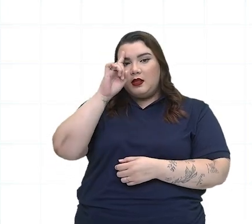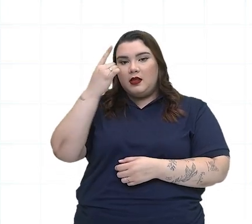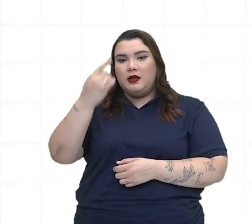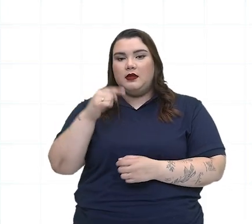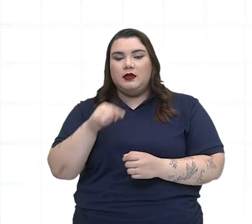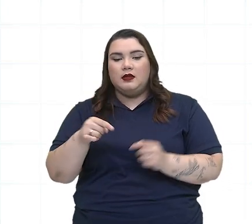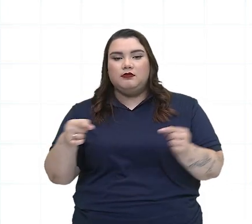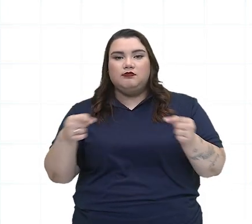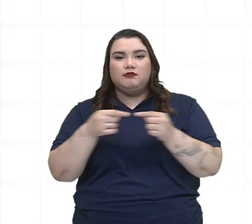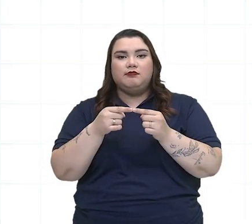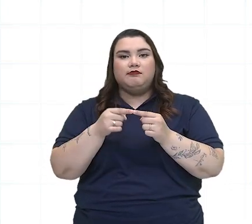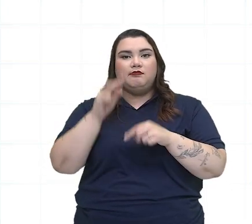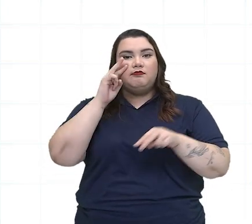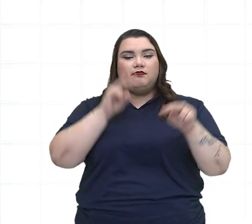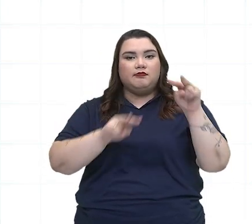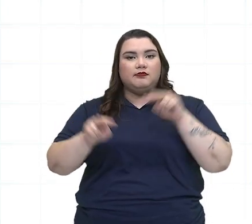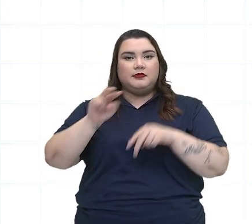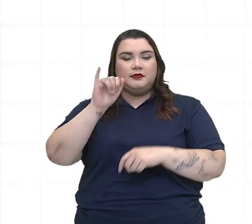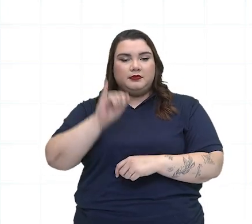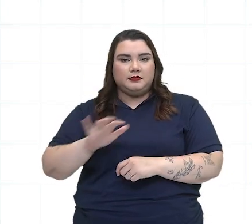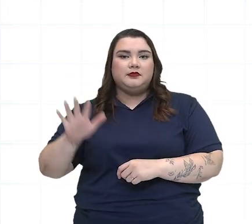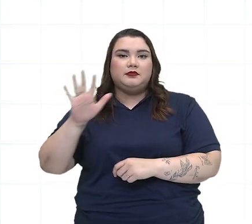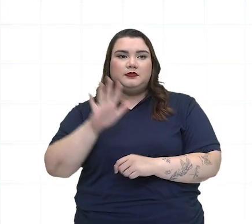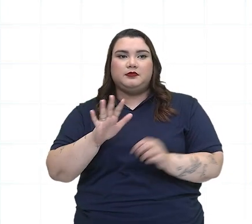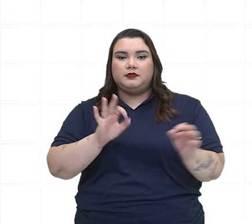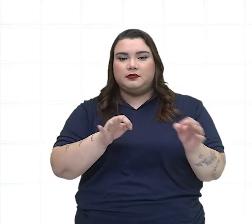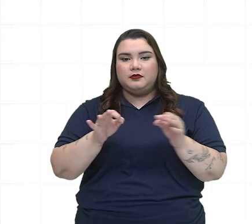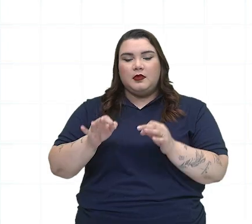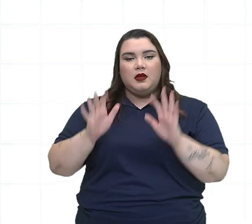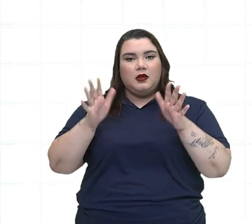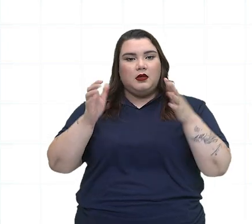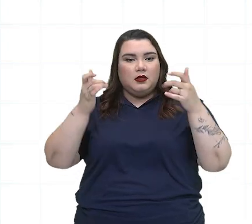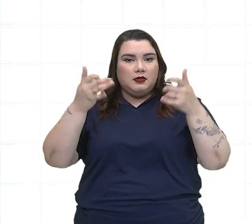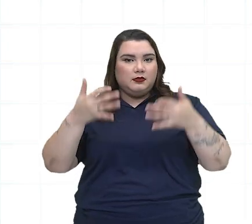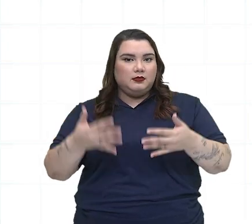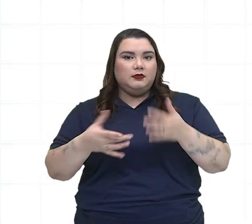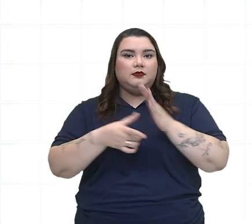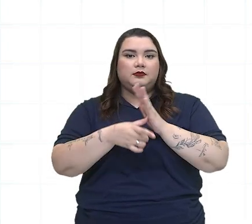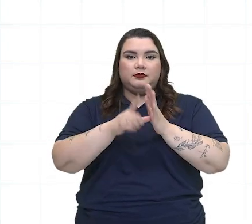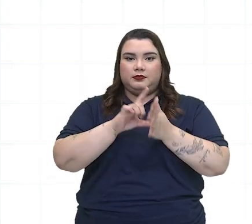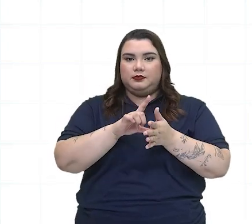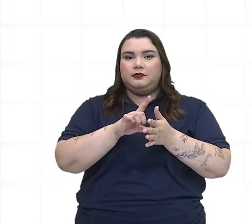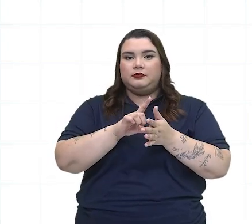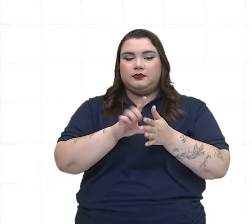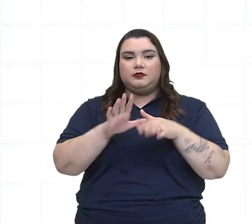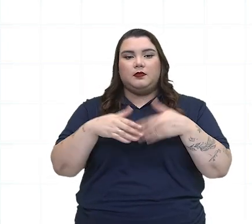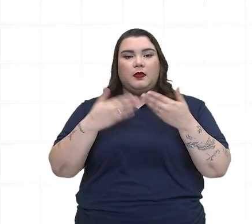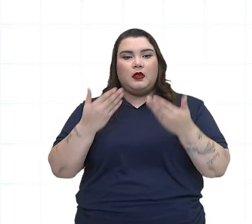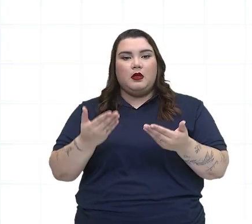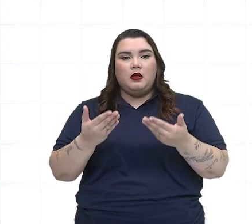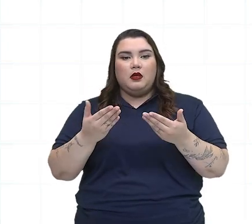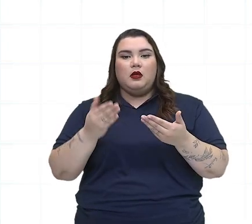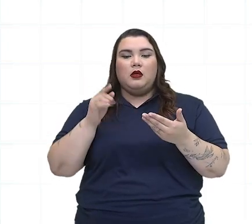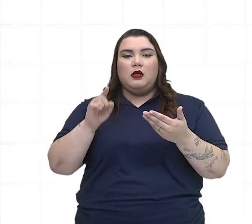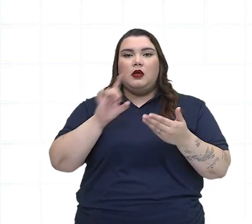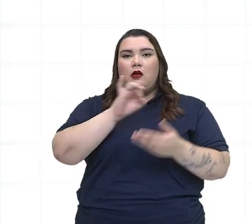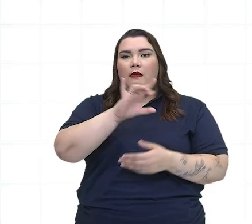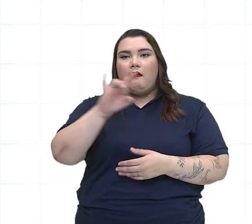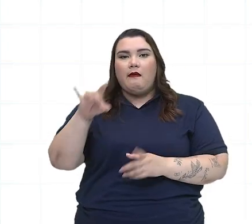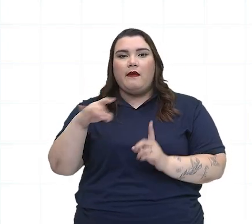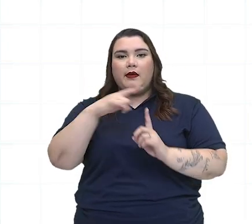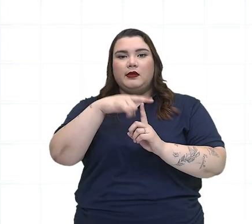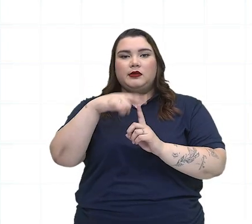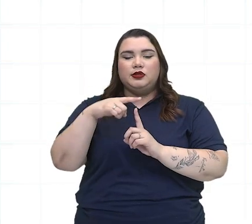ideia no momento em que visualiza uma imagem, como já foi falado para vocês. Então, cada quadro, cada